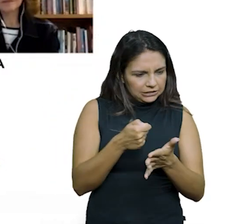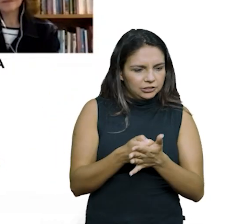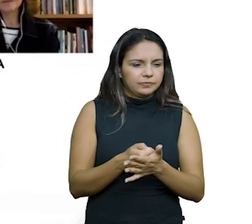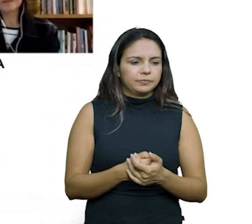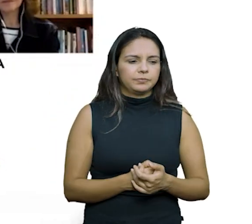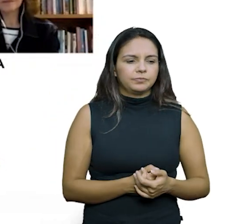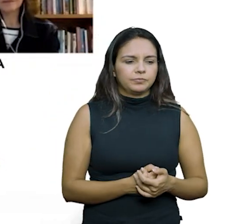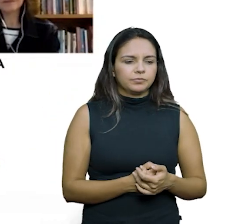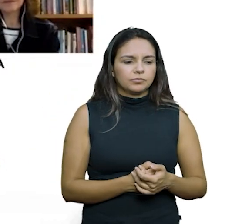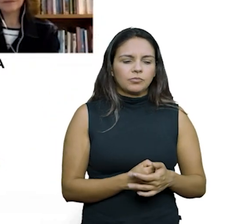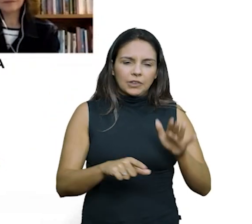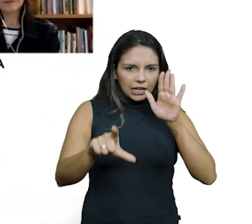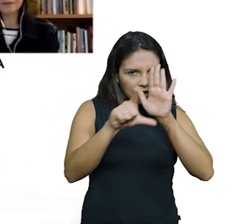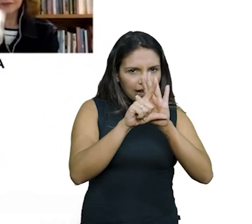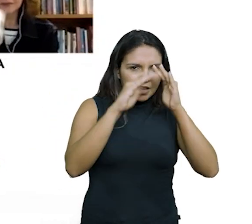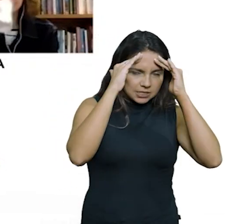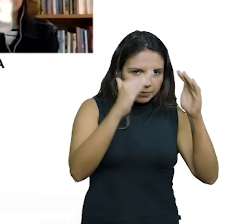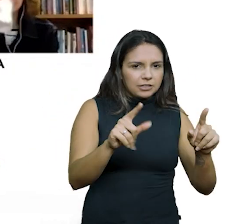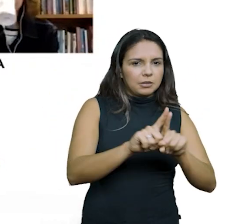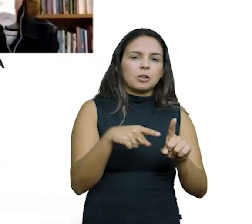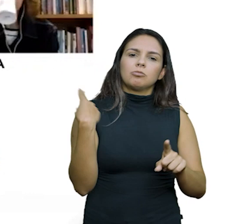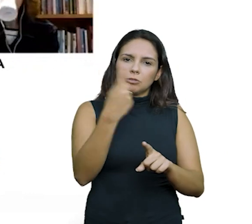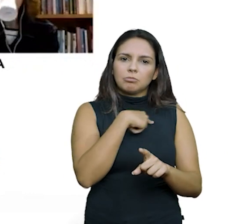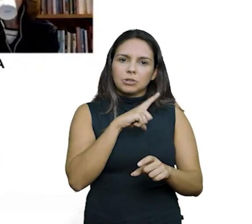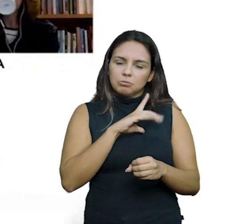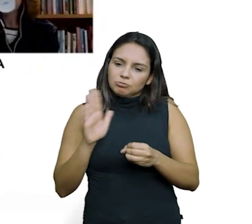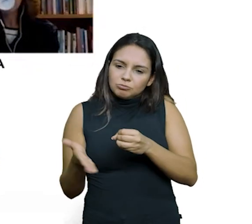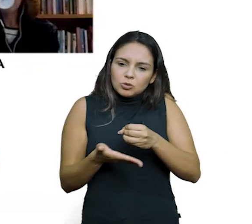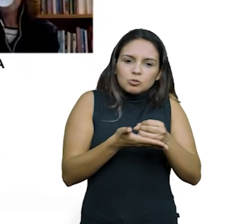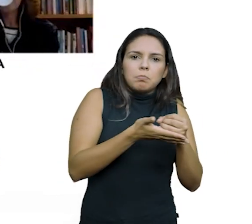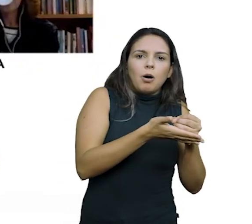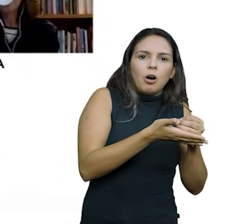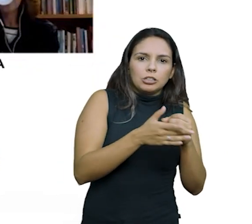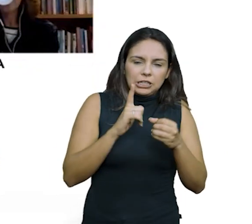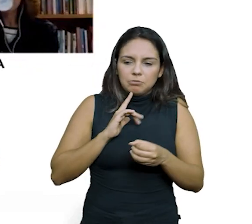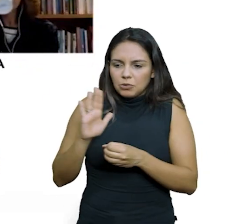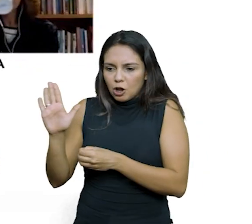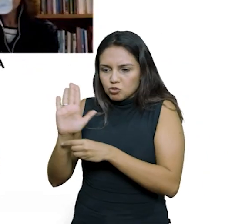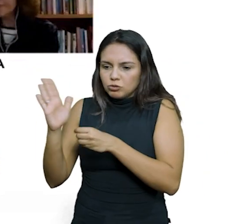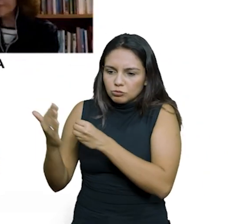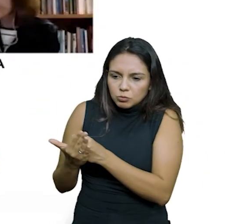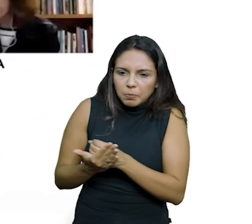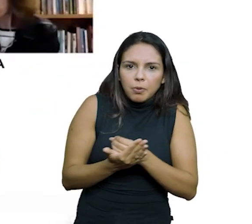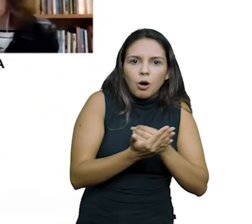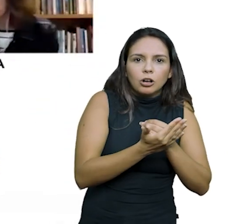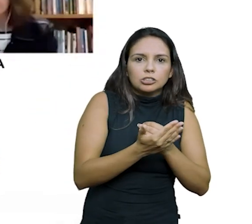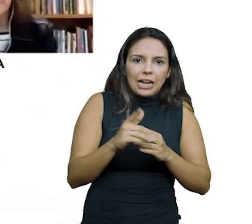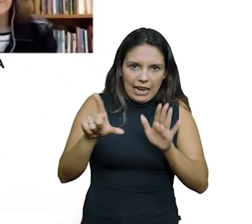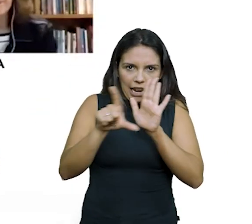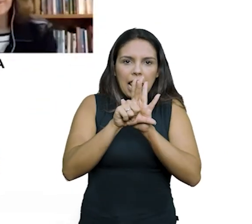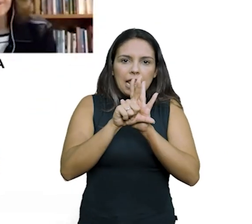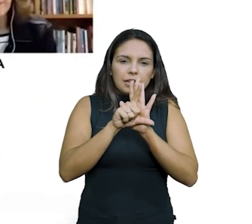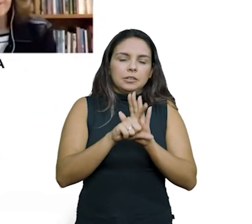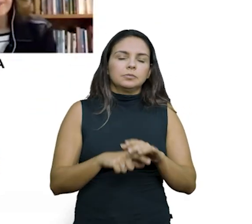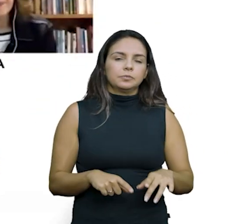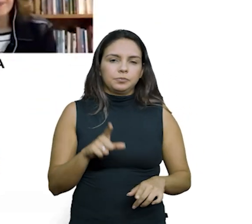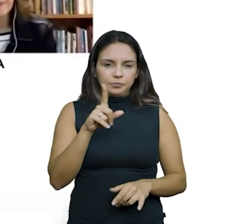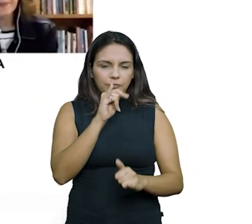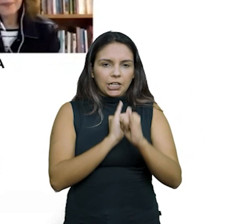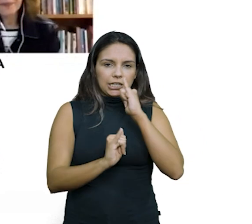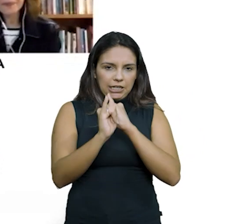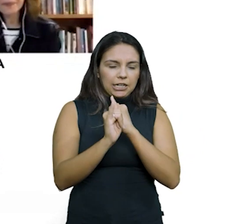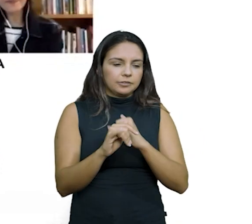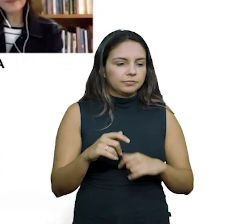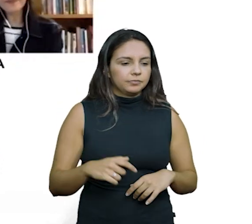exigidos, e legalmente nós estamos hoje amparados aí por um contrato de trabalho de prestação de serviço